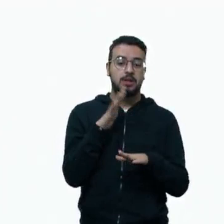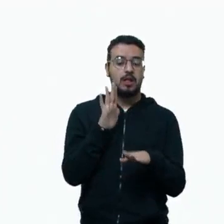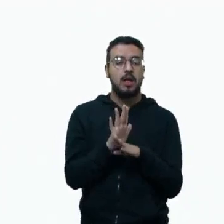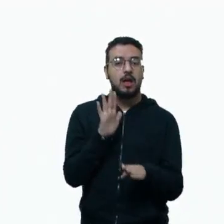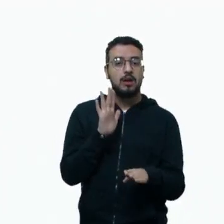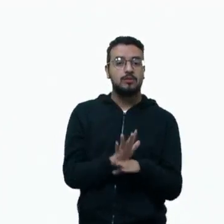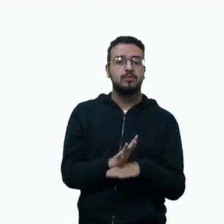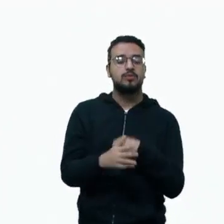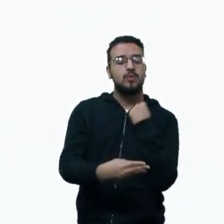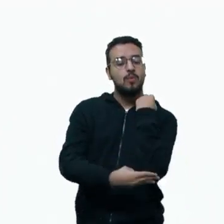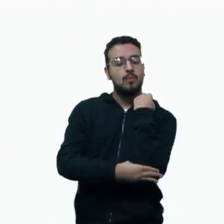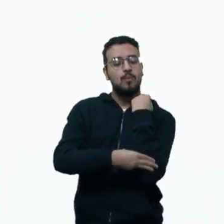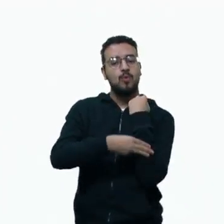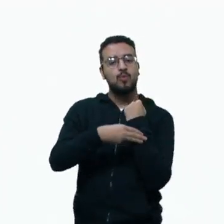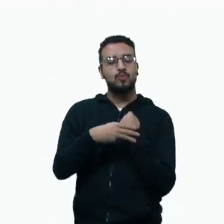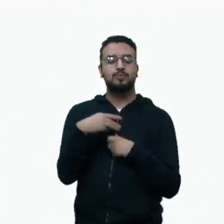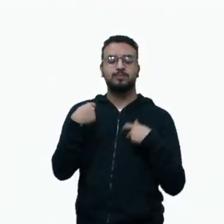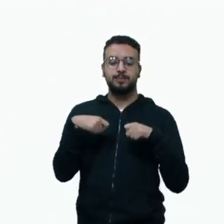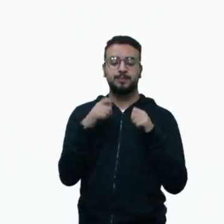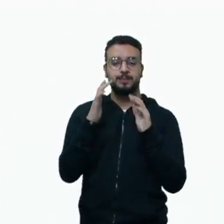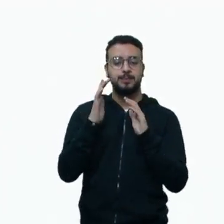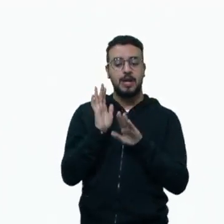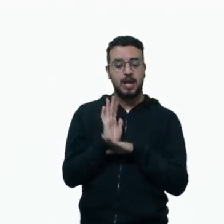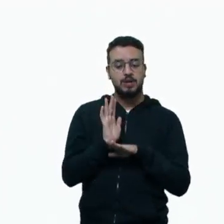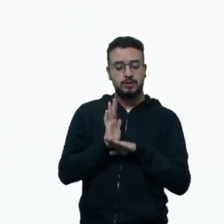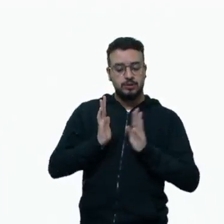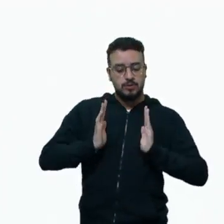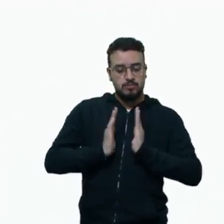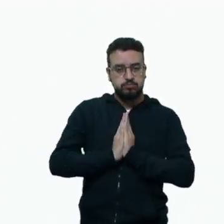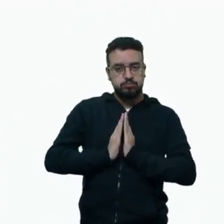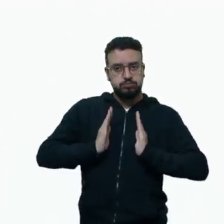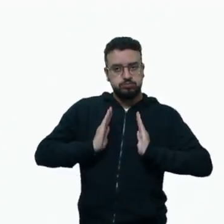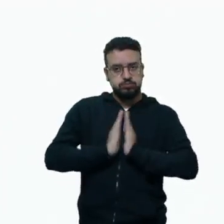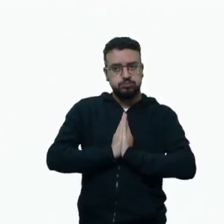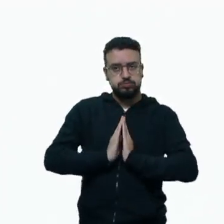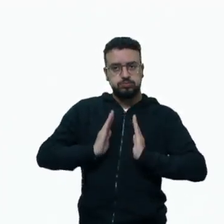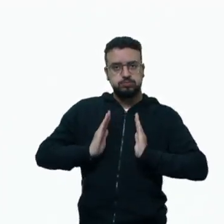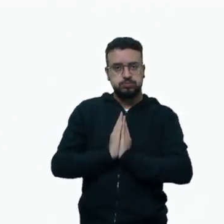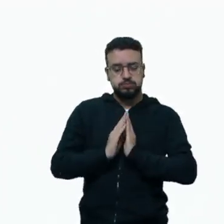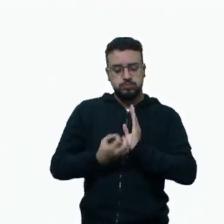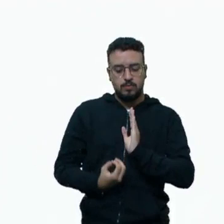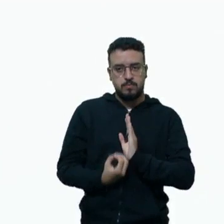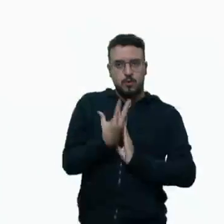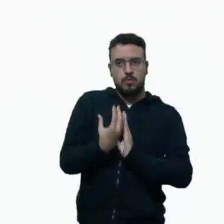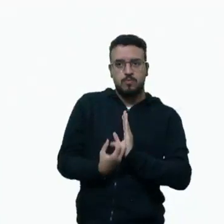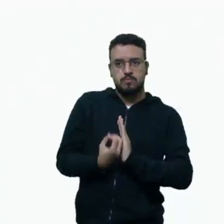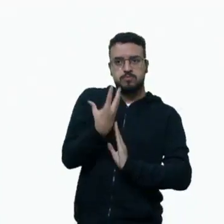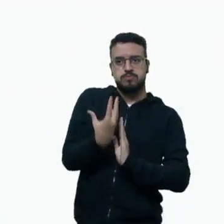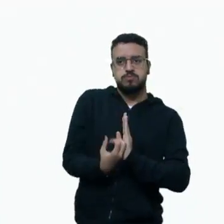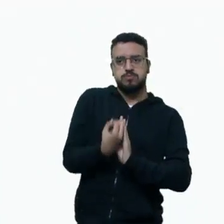músculos esqueléticos para retornar ao coração. Chamamos de bomba muscular esquelética. Por quê? O